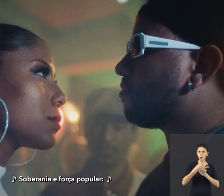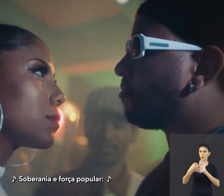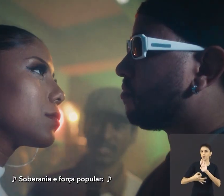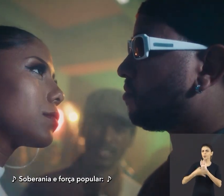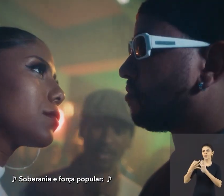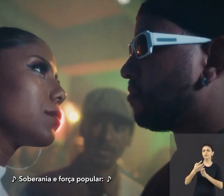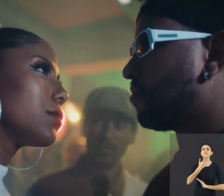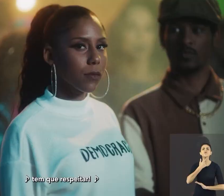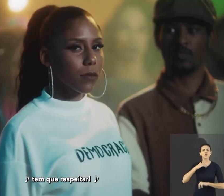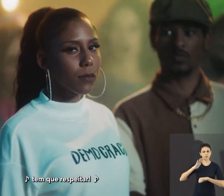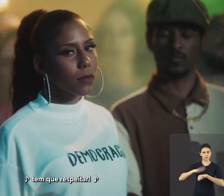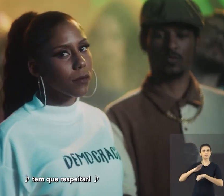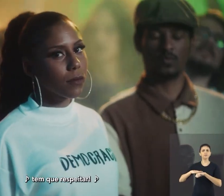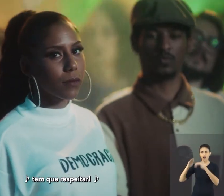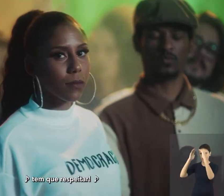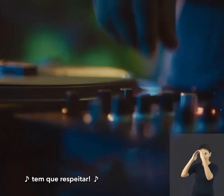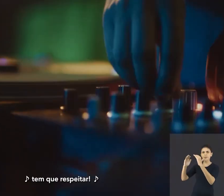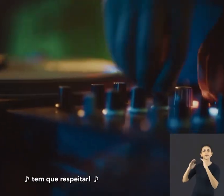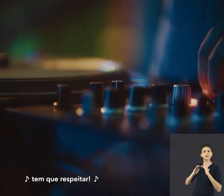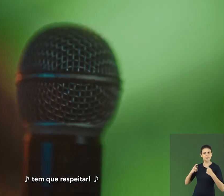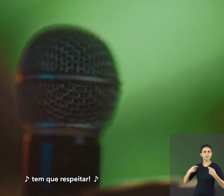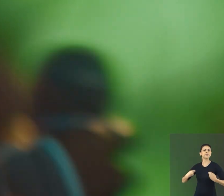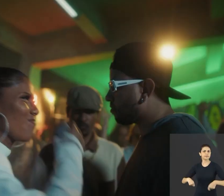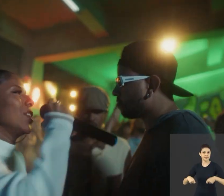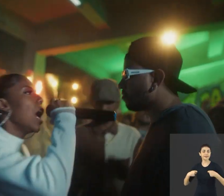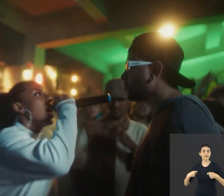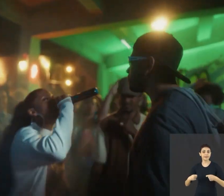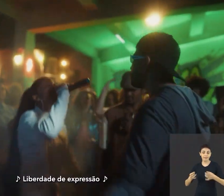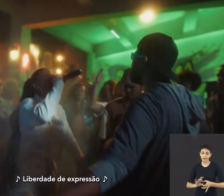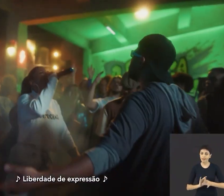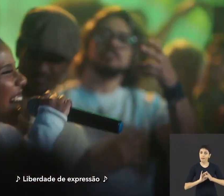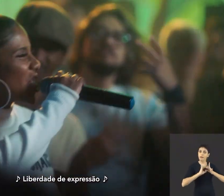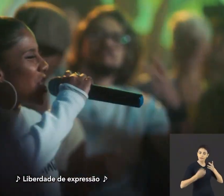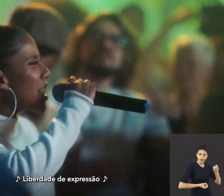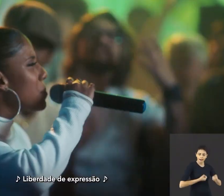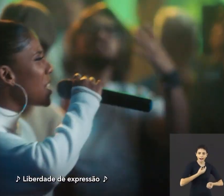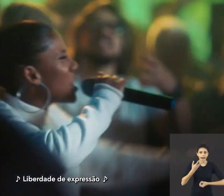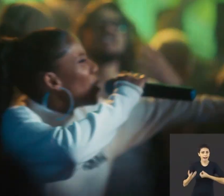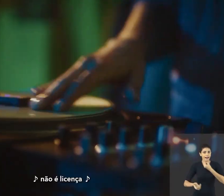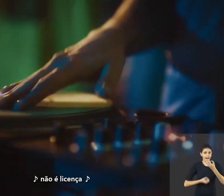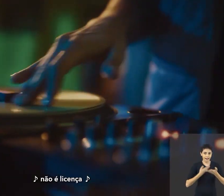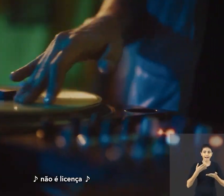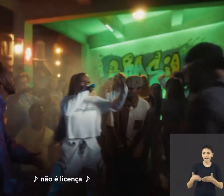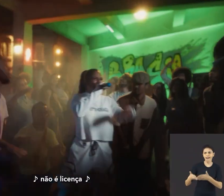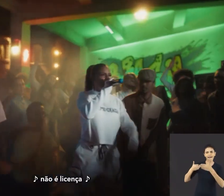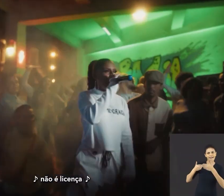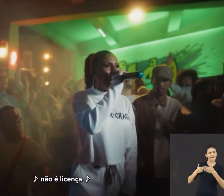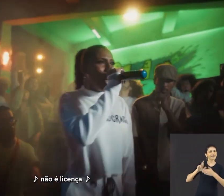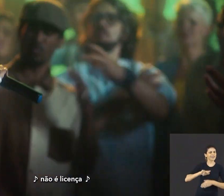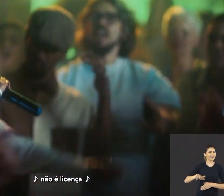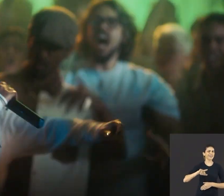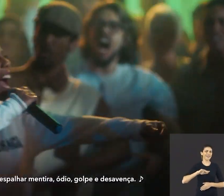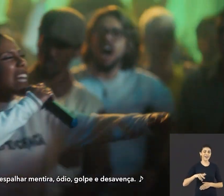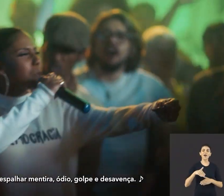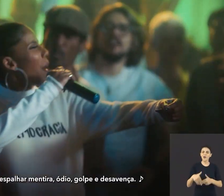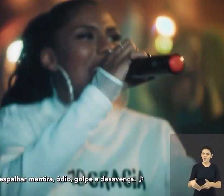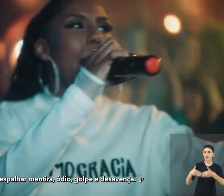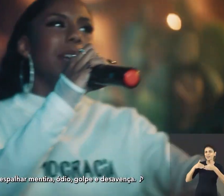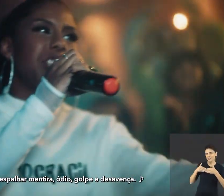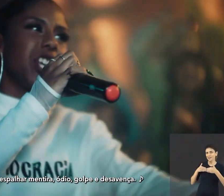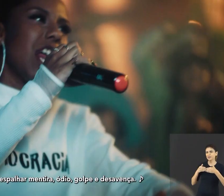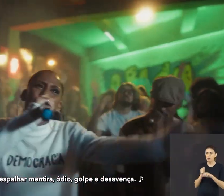Popular tem que respeitar que verdade te expressão não é licença